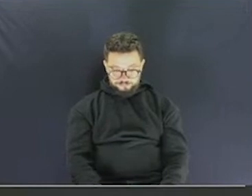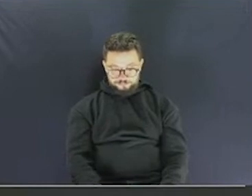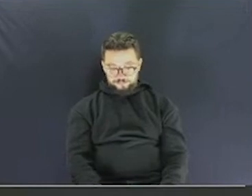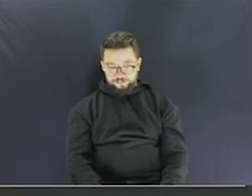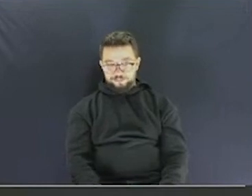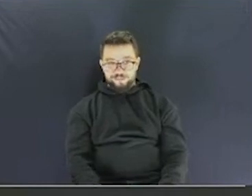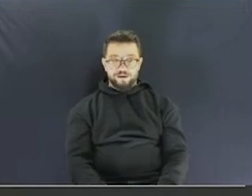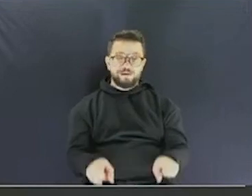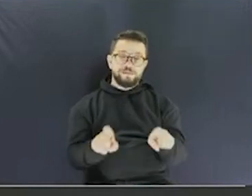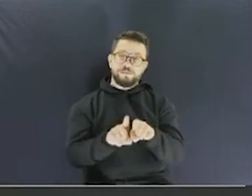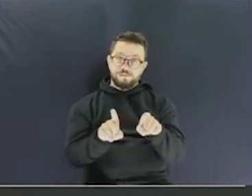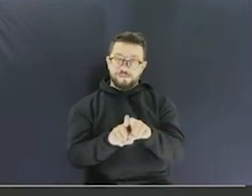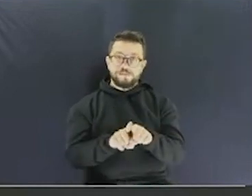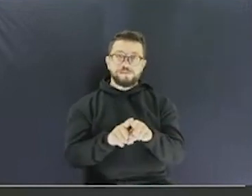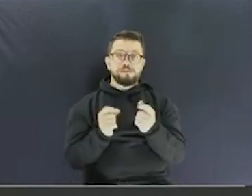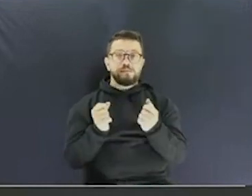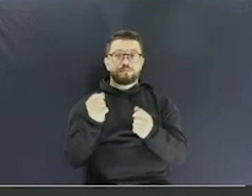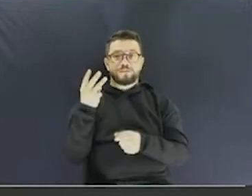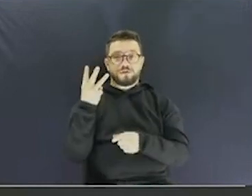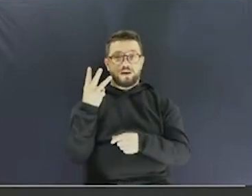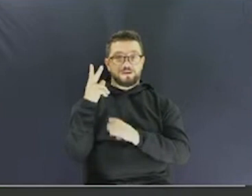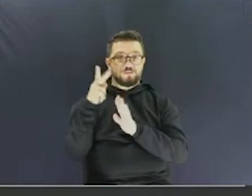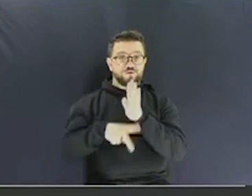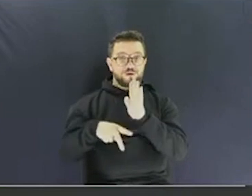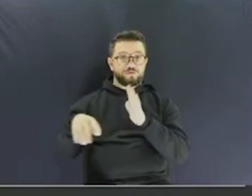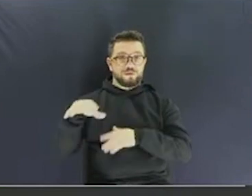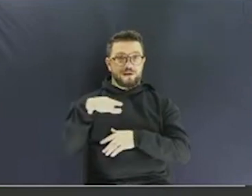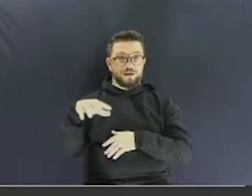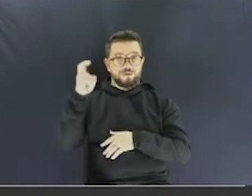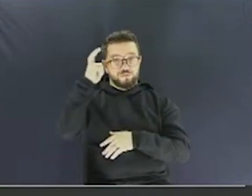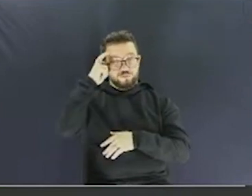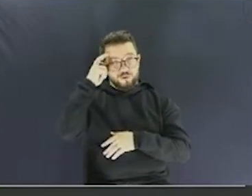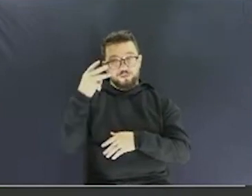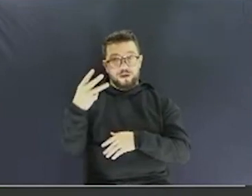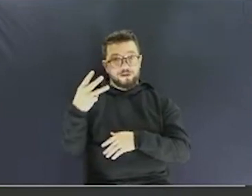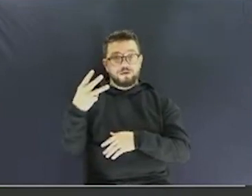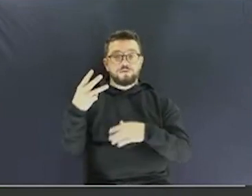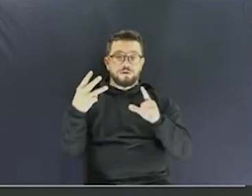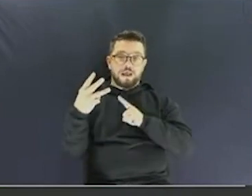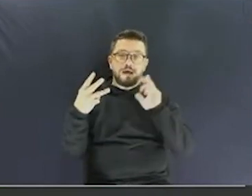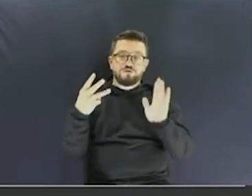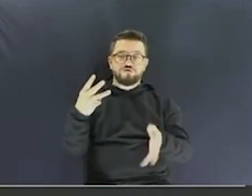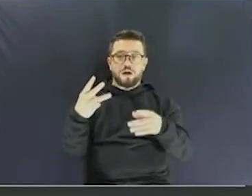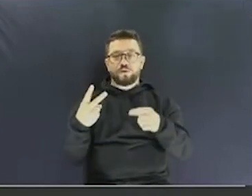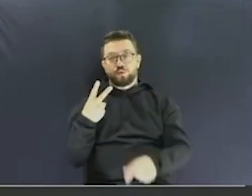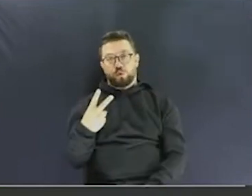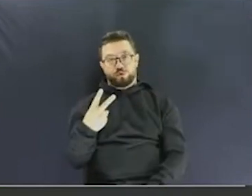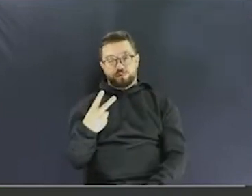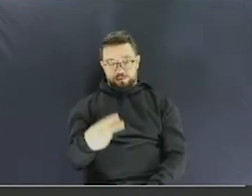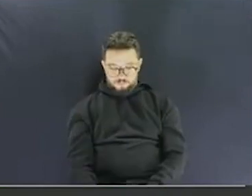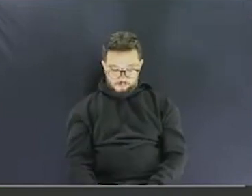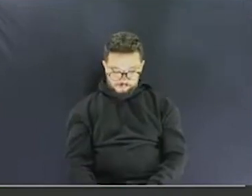Implantar 3 projetos de inovação da área cultural, a gente está com 2, implantando o